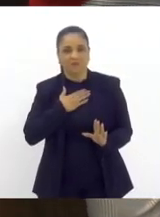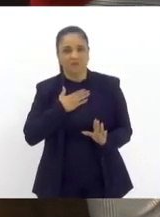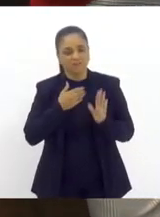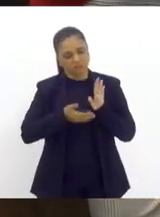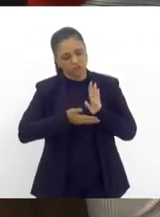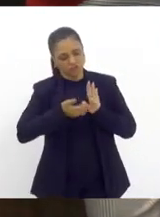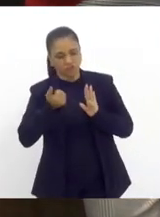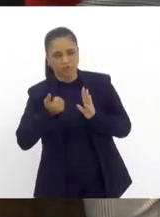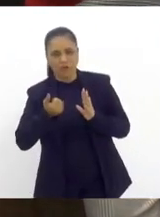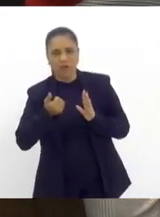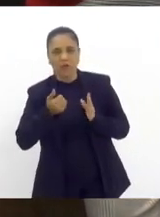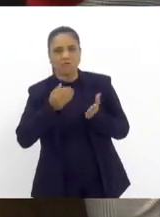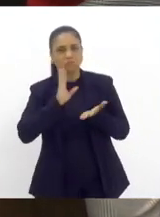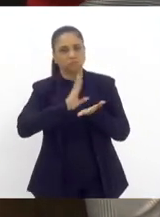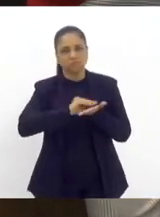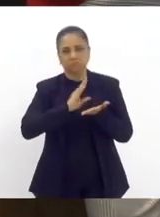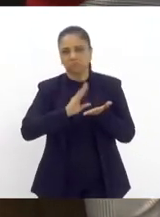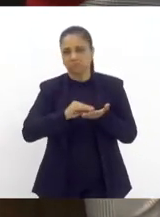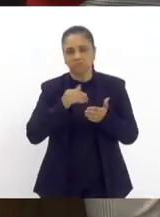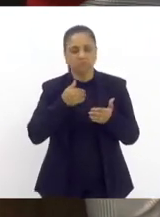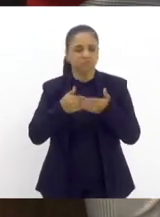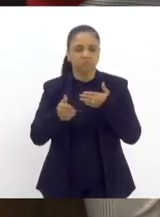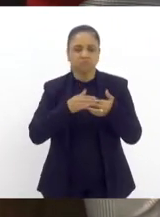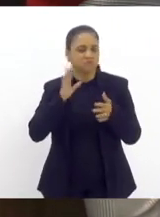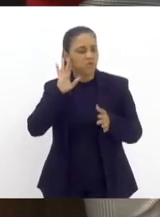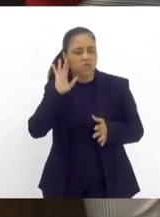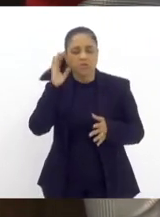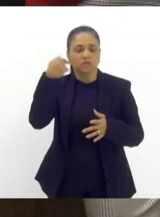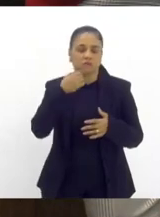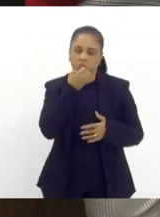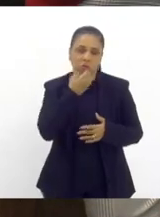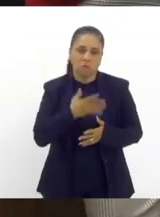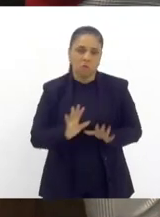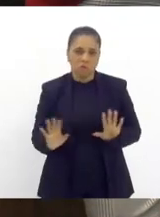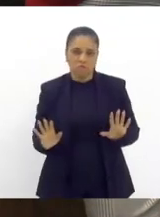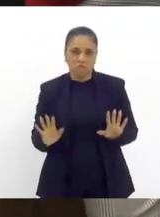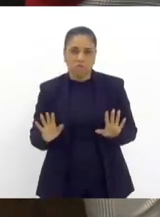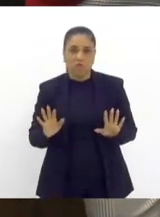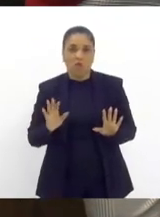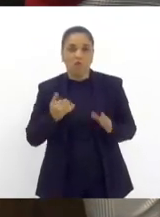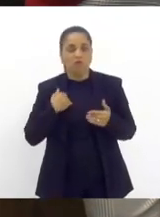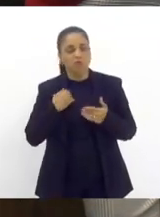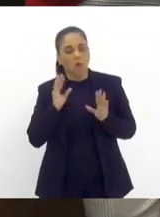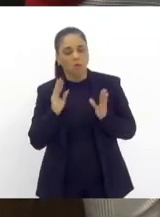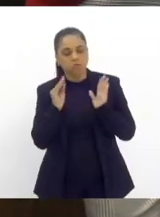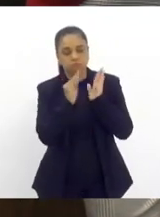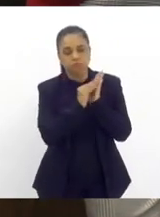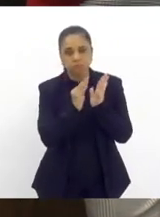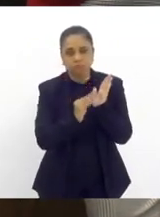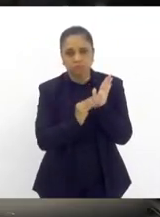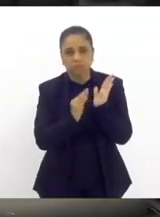pauta para mandar para ccj o Que Vocês decidiram para mim também eu só fiz observação